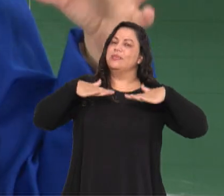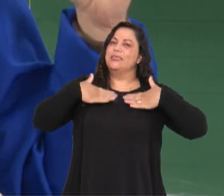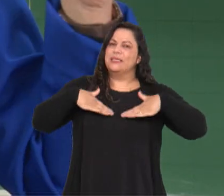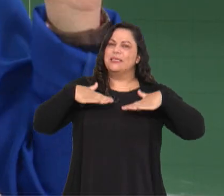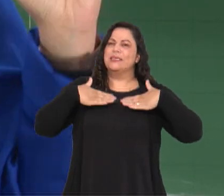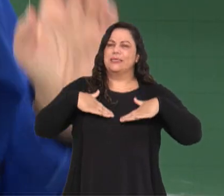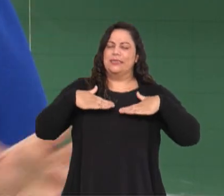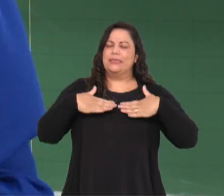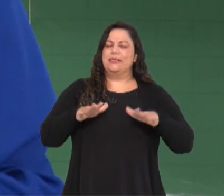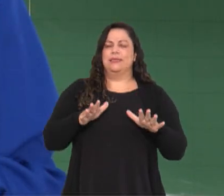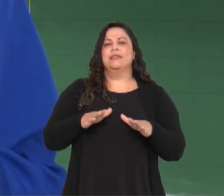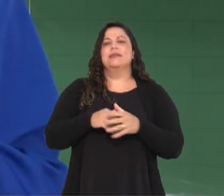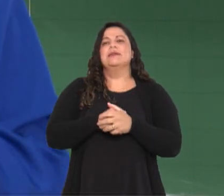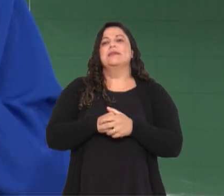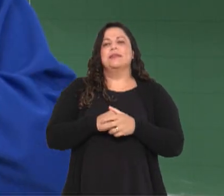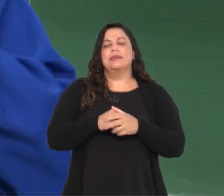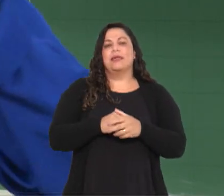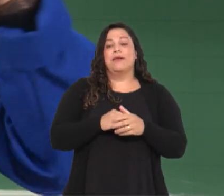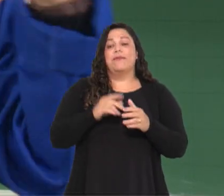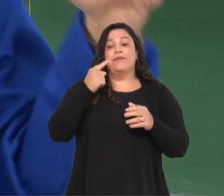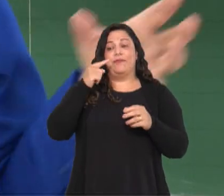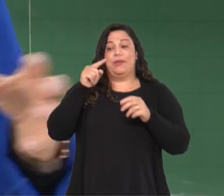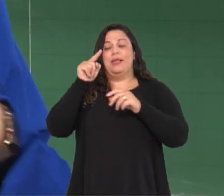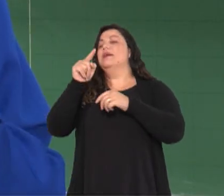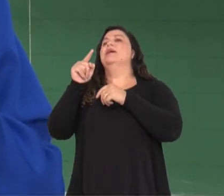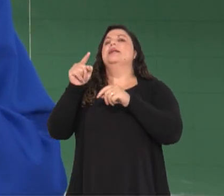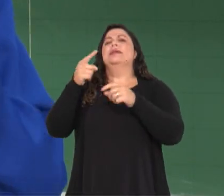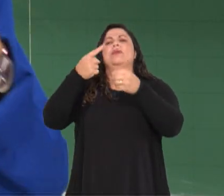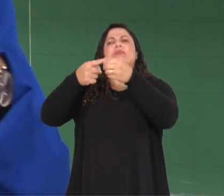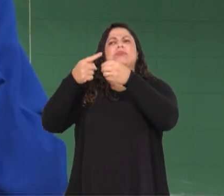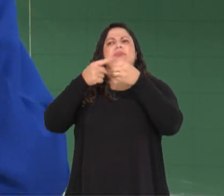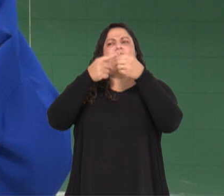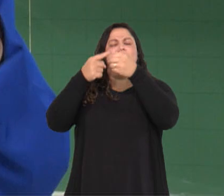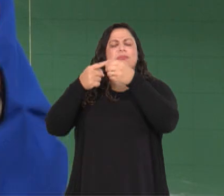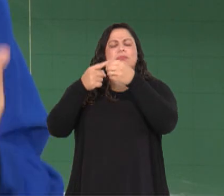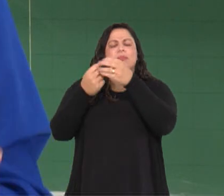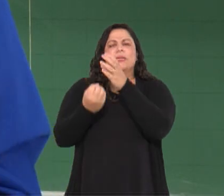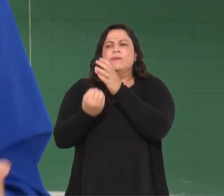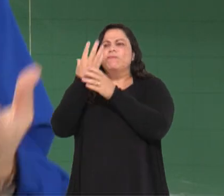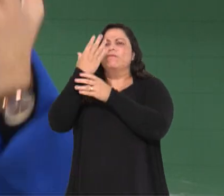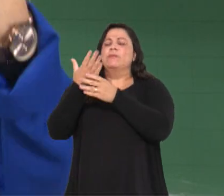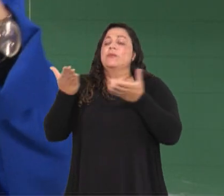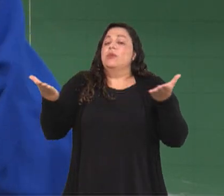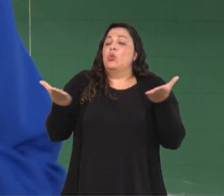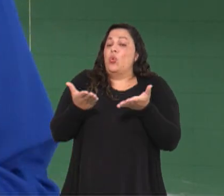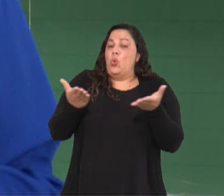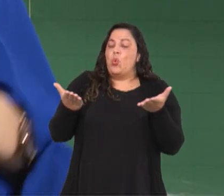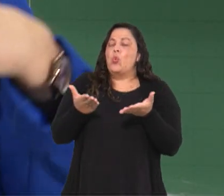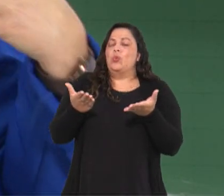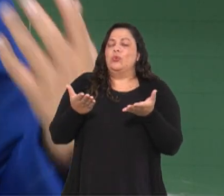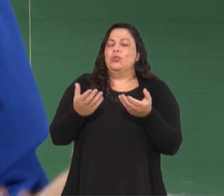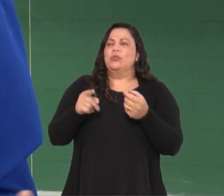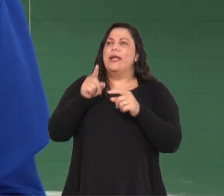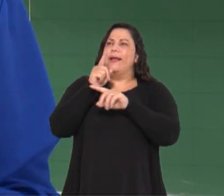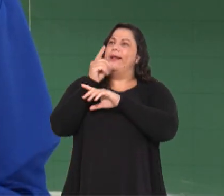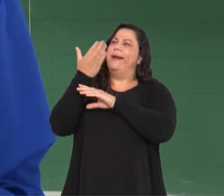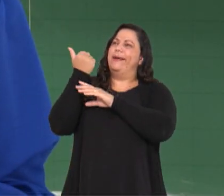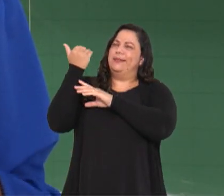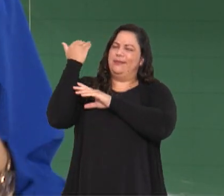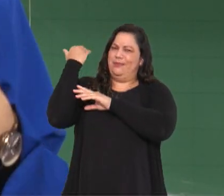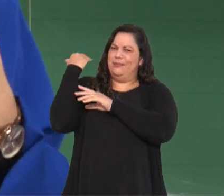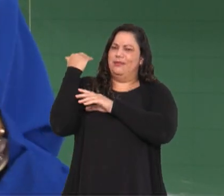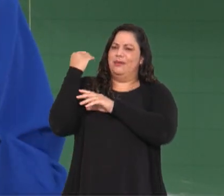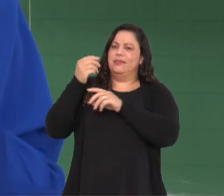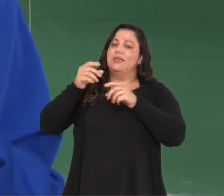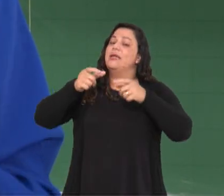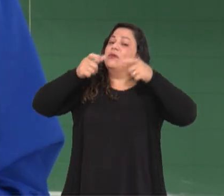Planalto Paranaense. Ali várias cidades que são cidades hoje, eram pousos, aonde se ficava